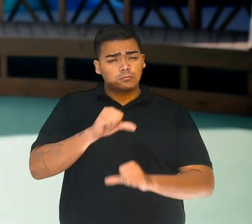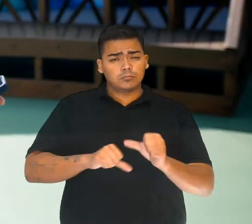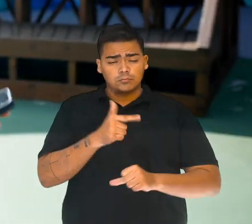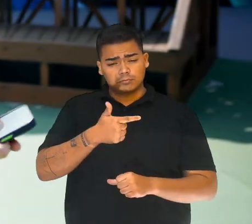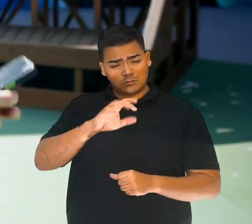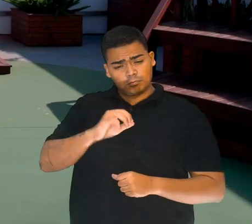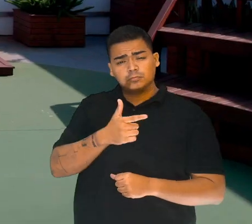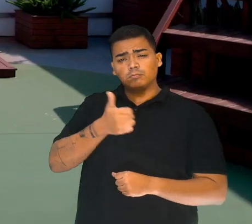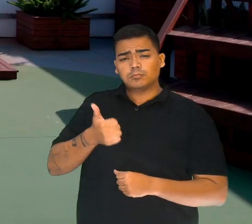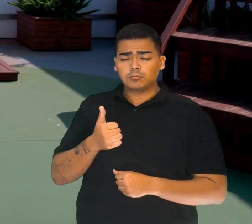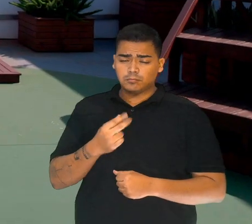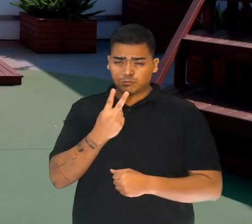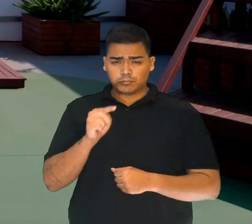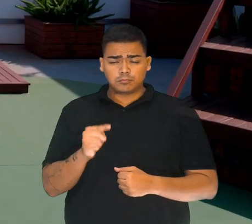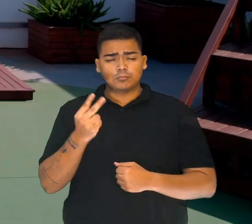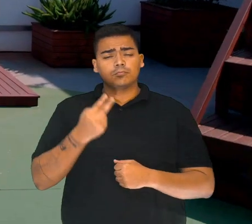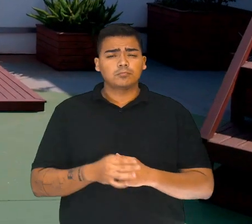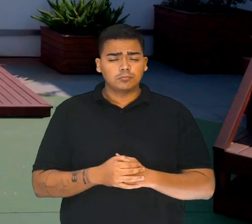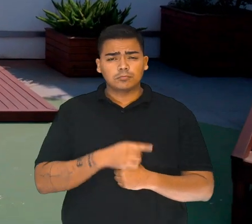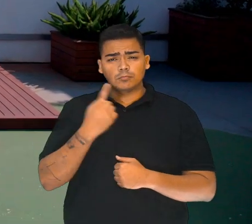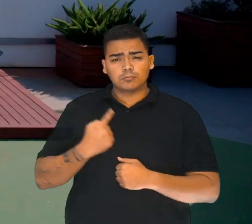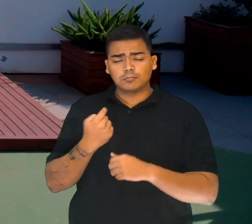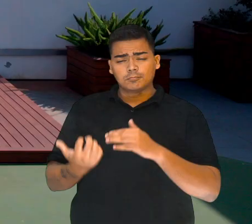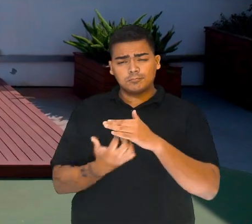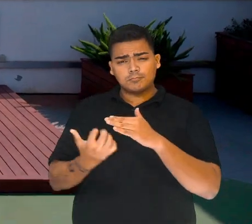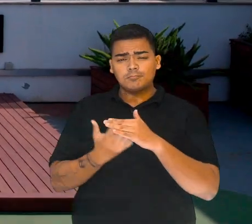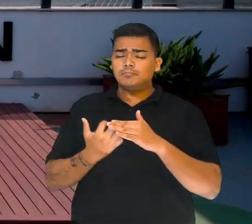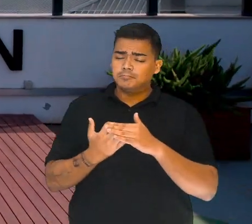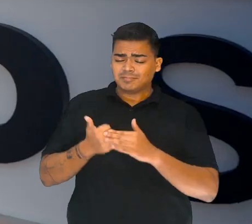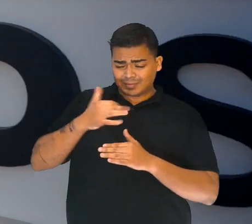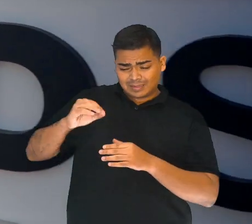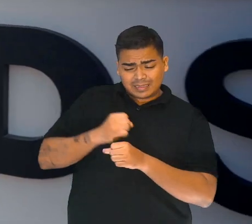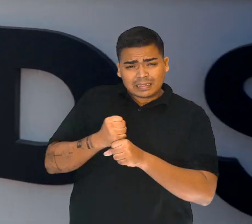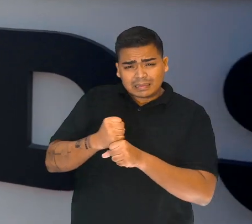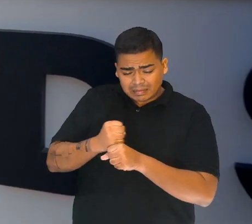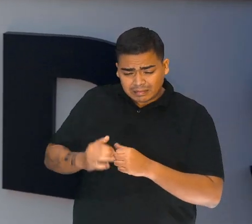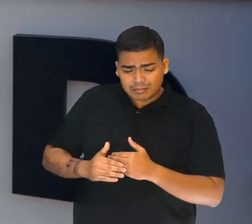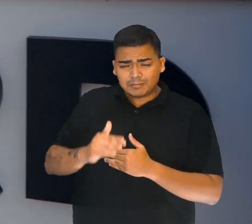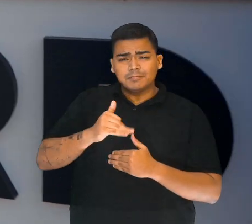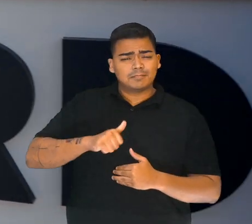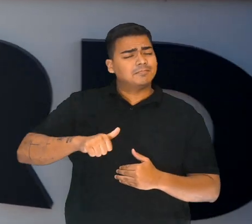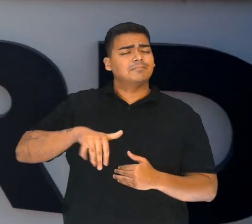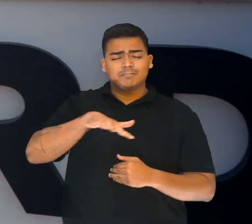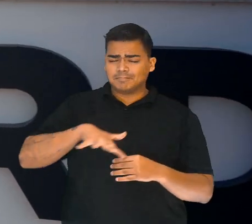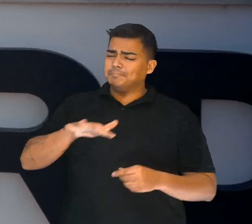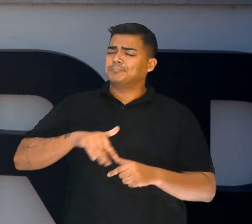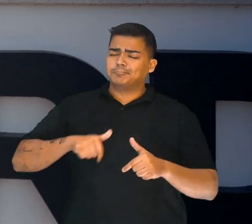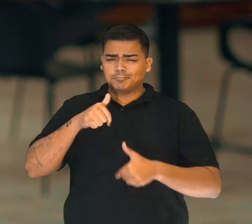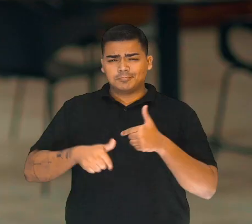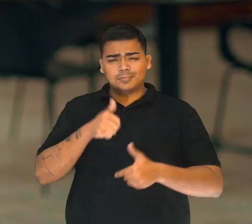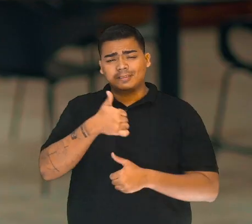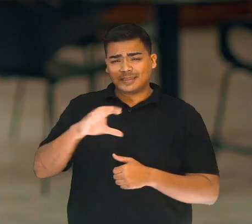transação em 2021, 2,2 bilhões. A gente vendeu a empresa depois de 10 anos. Foi árduo, foi muito